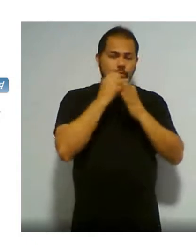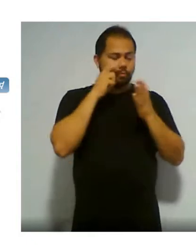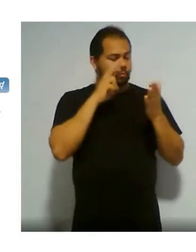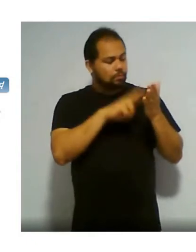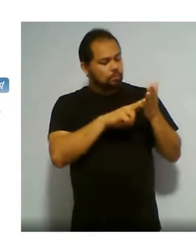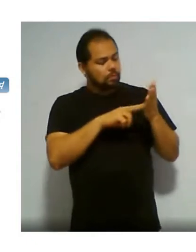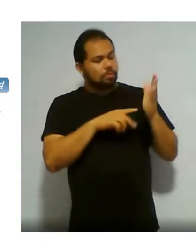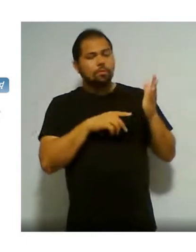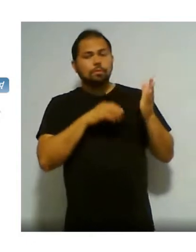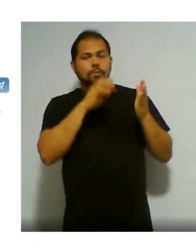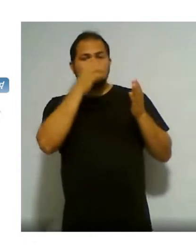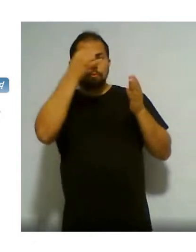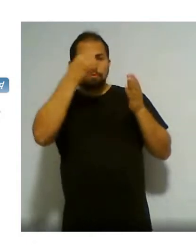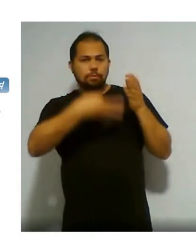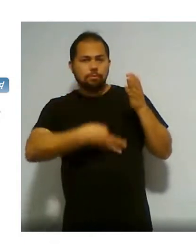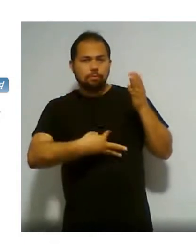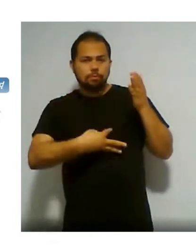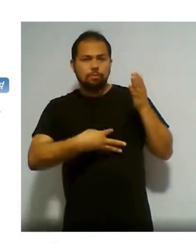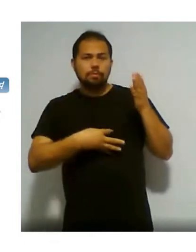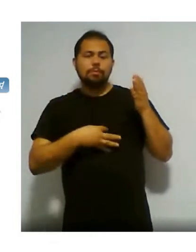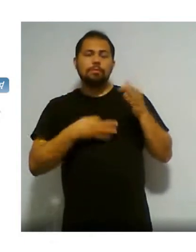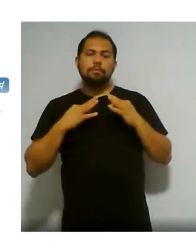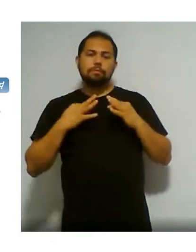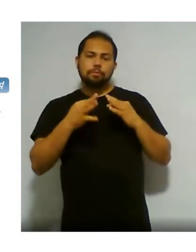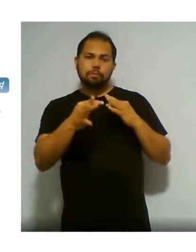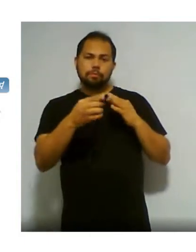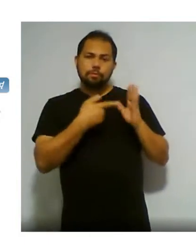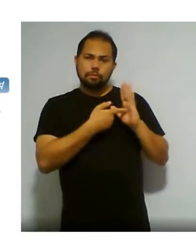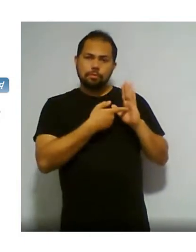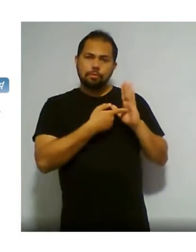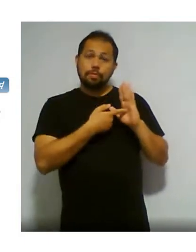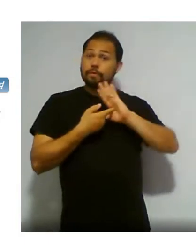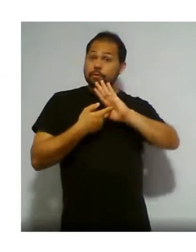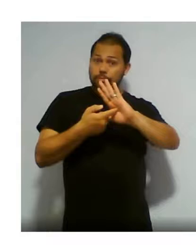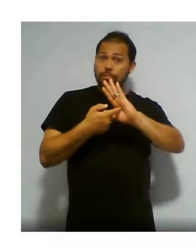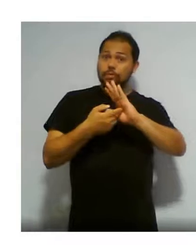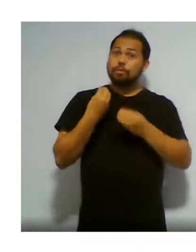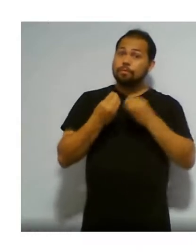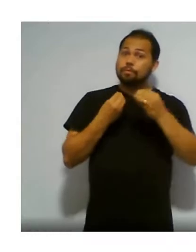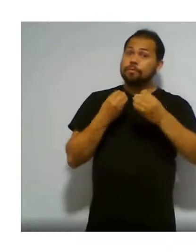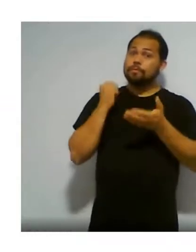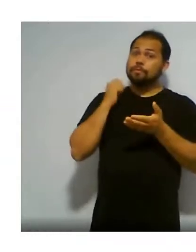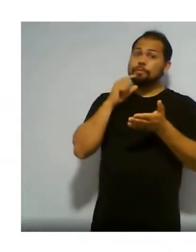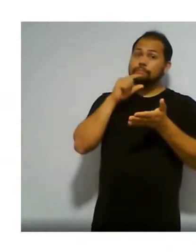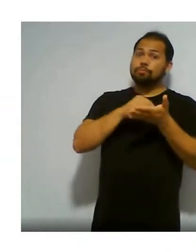que ele vai dizer para você como você aplica de acordo com aquele modelo de processador que você tem.